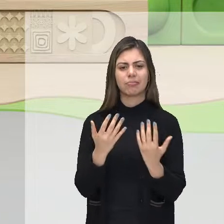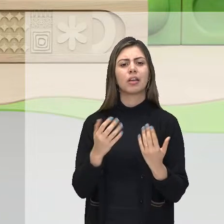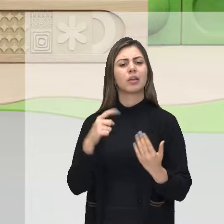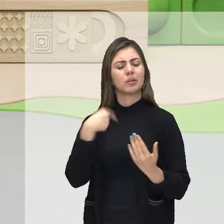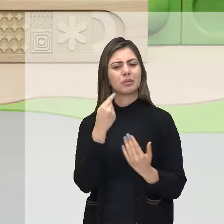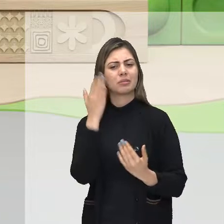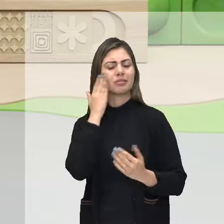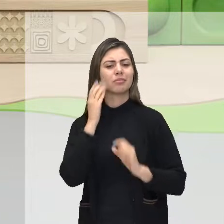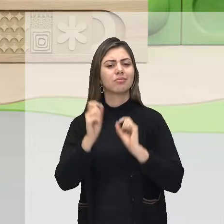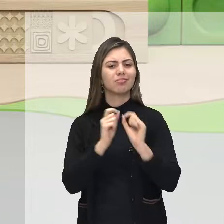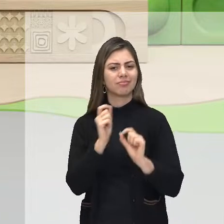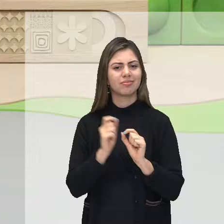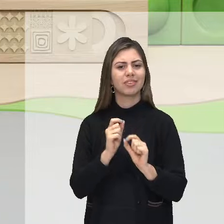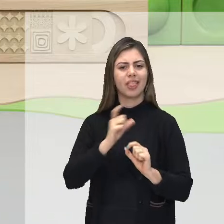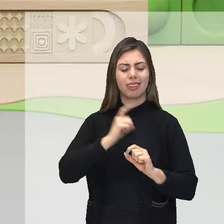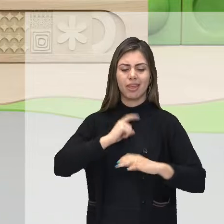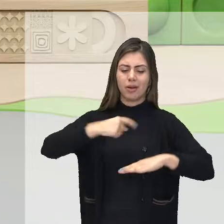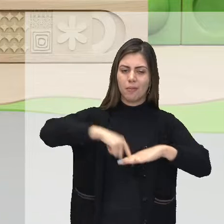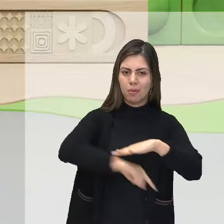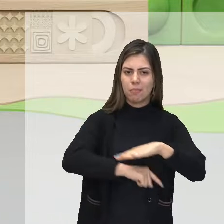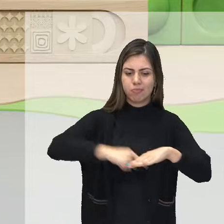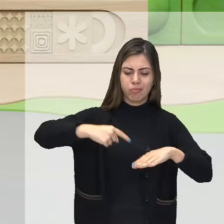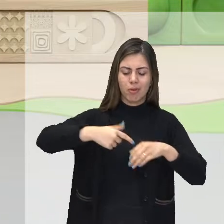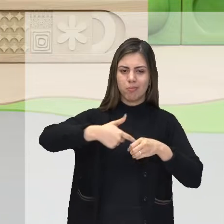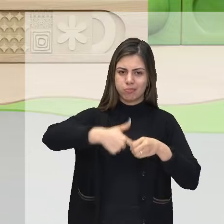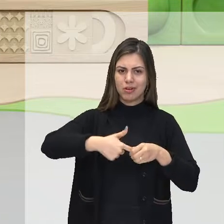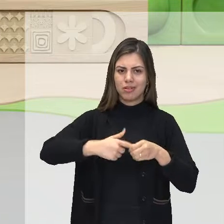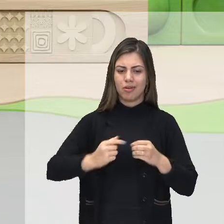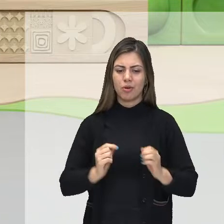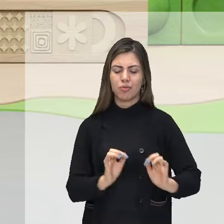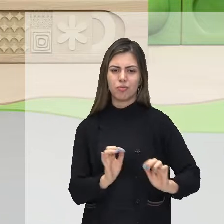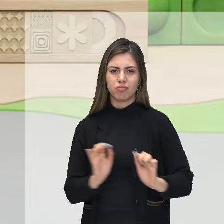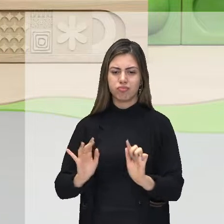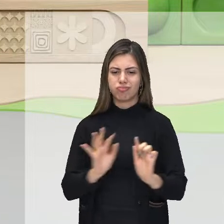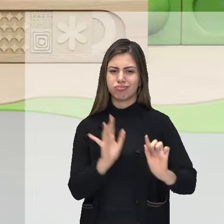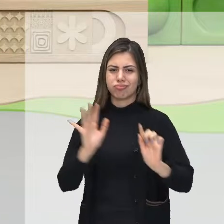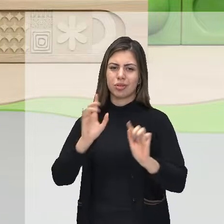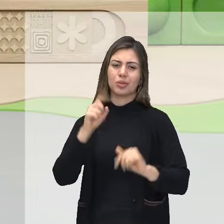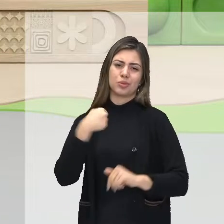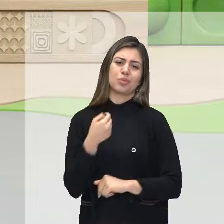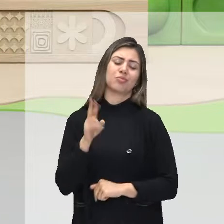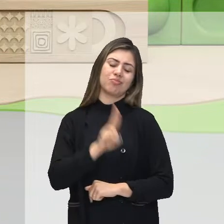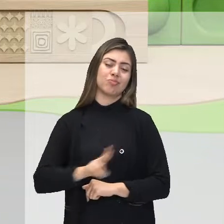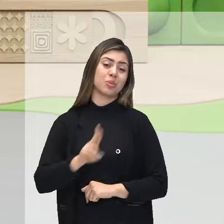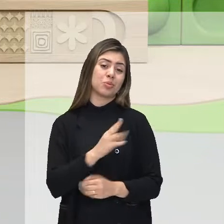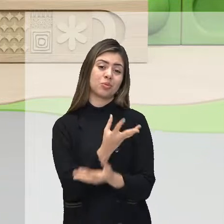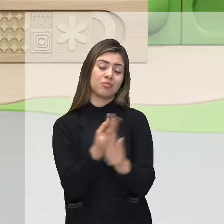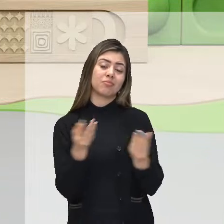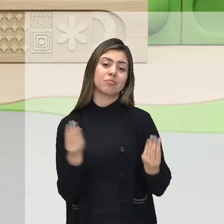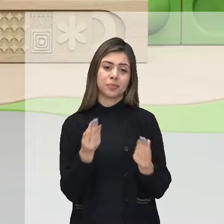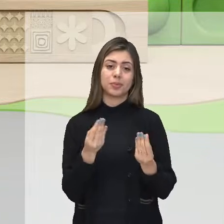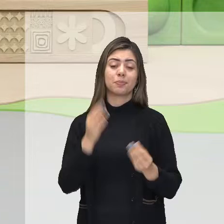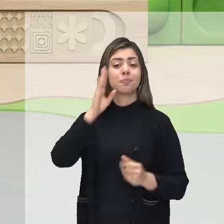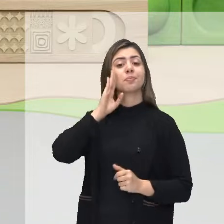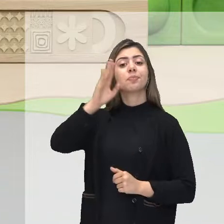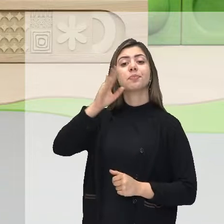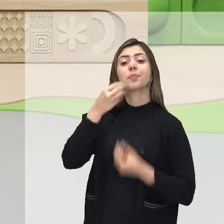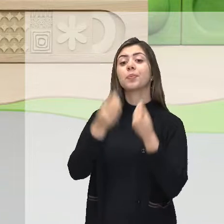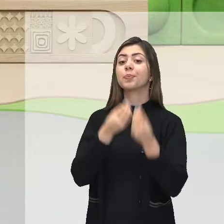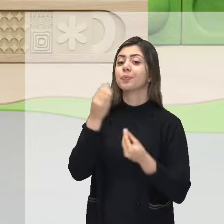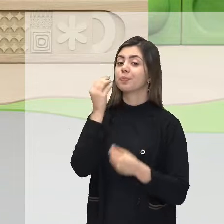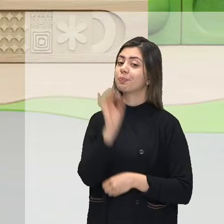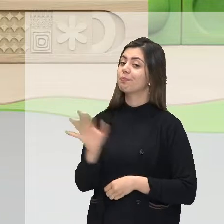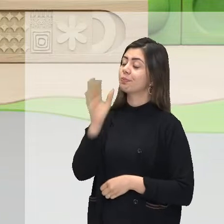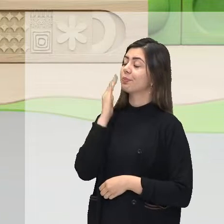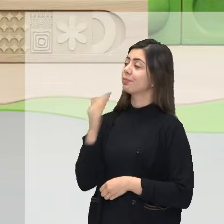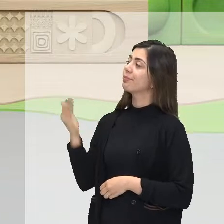fósseis, eles são muito utilizados por nós, né? Principalmente, nos nossos meios